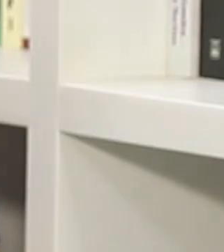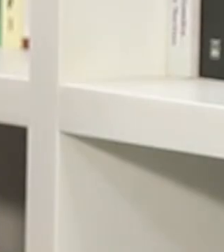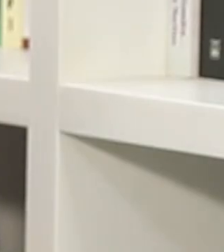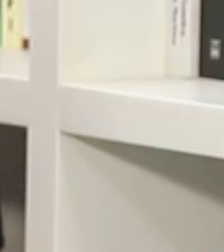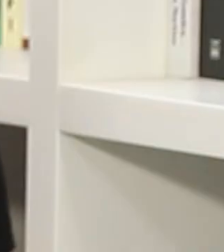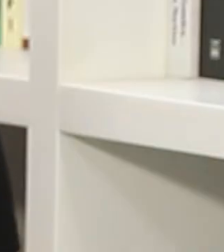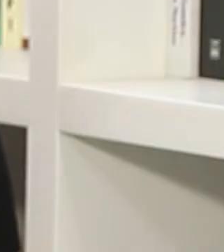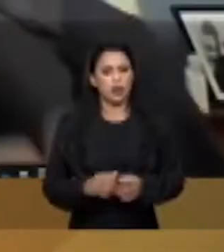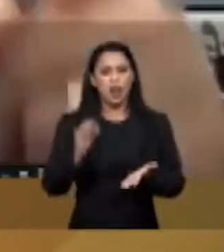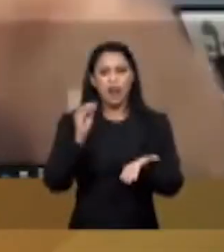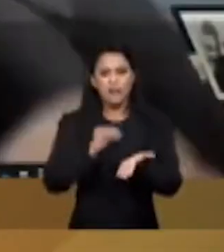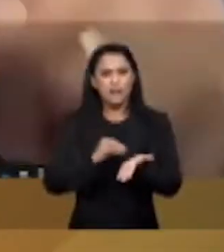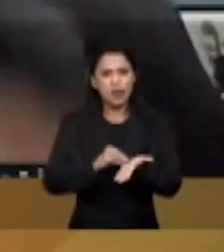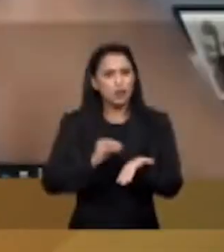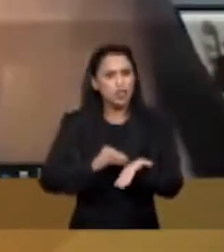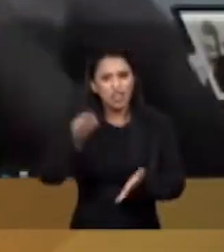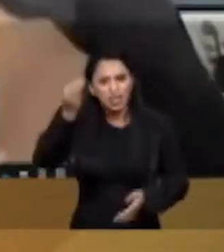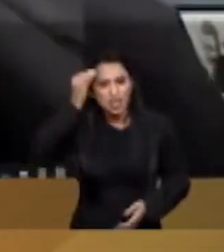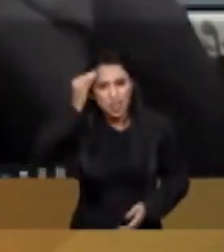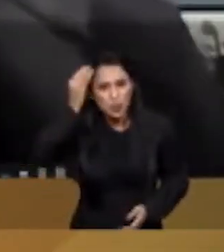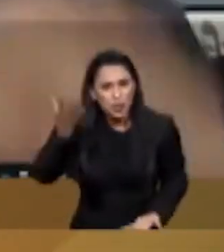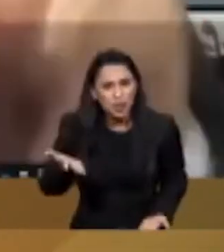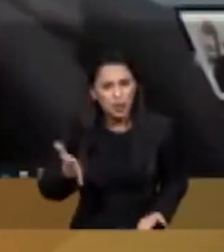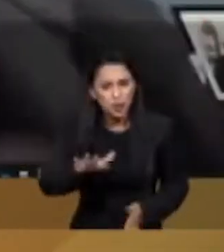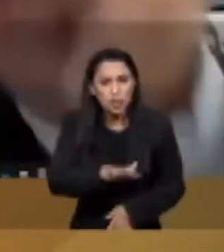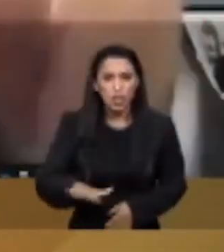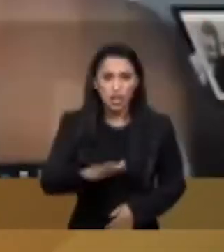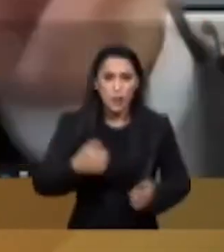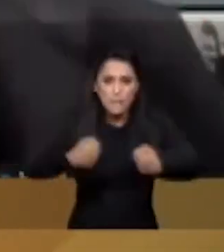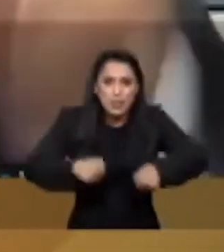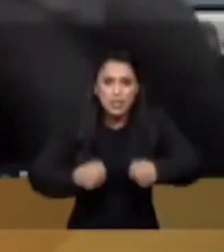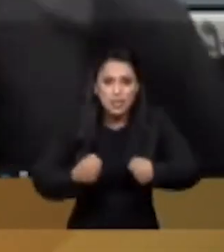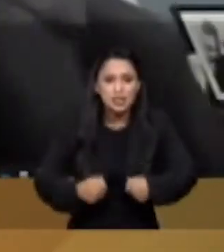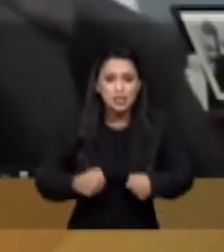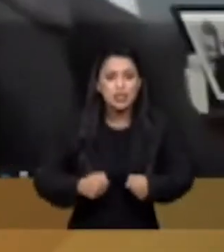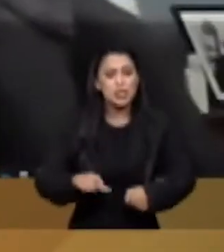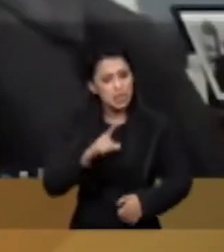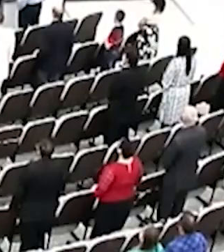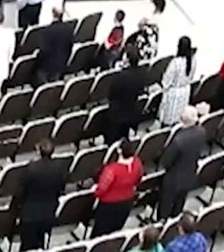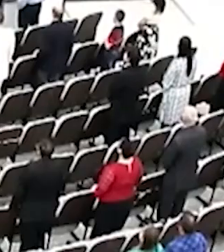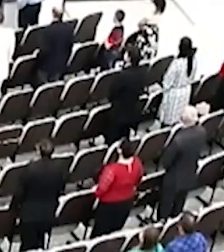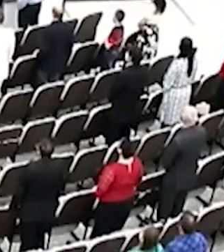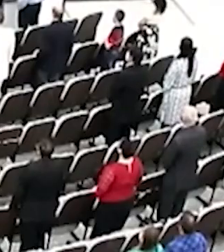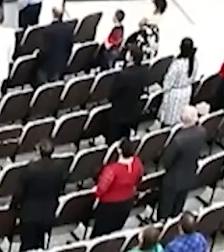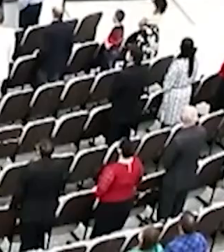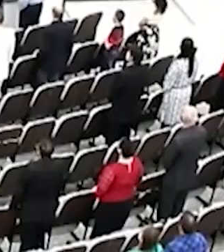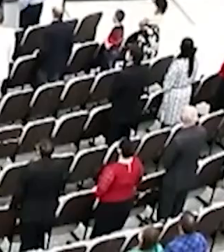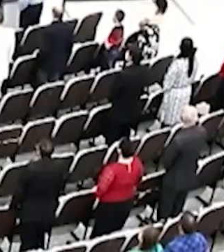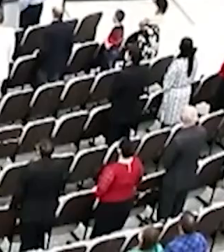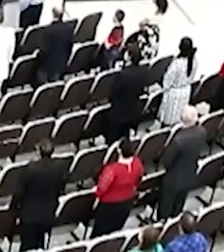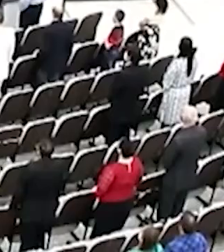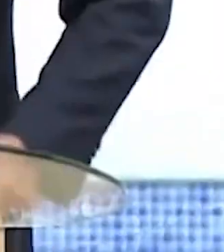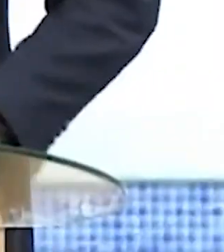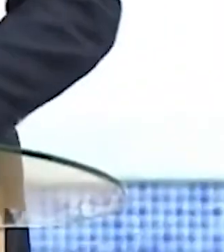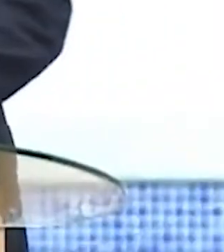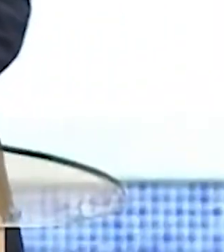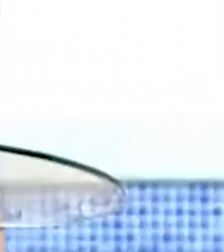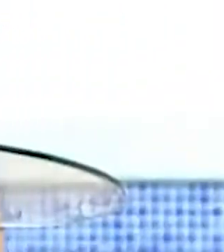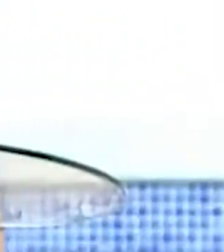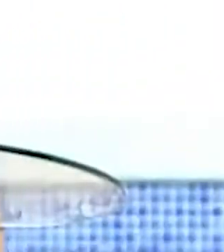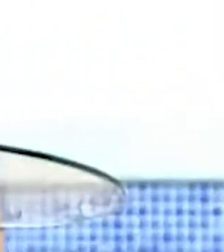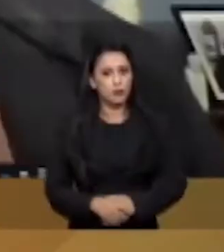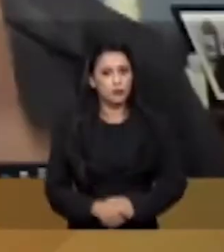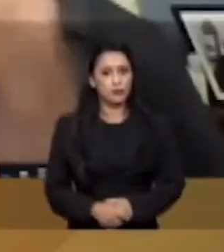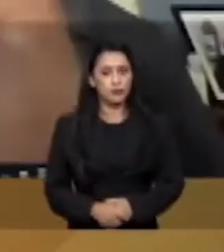E finalizou o ministro. É preciso que cada um de nós assuma a sua responsabilidade. Amém? Amém,